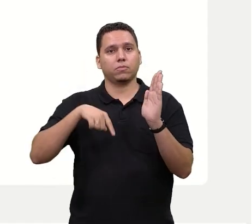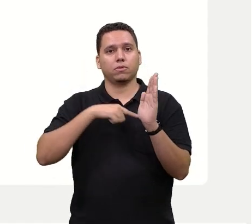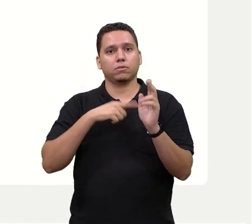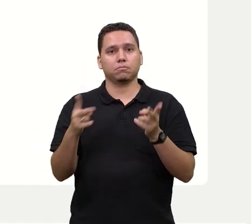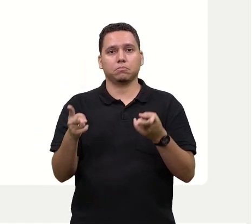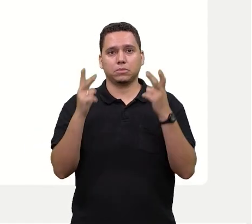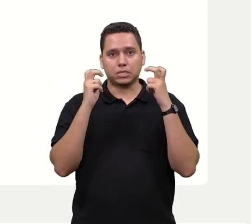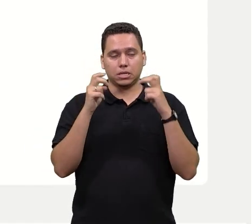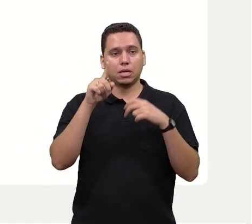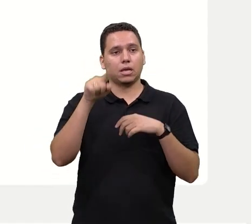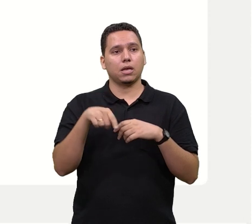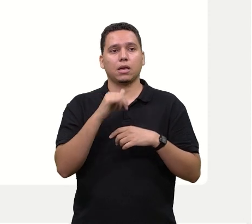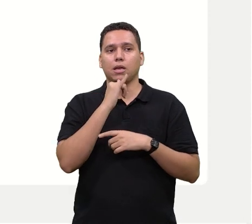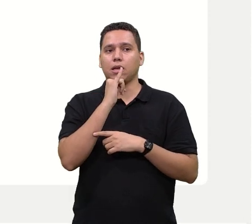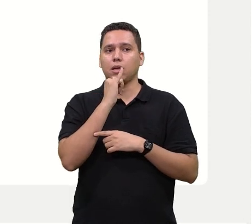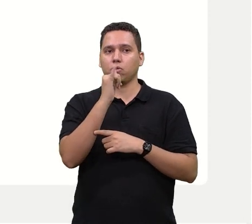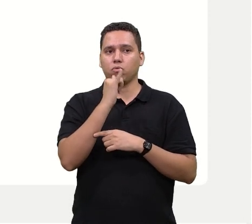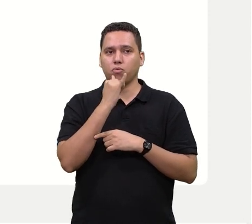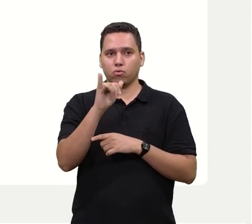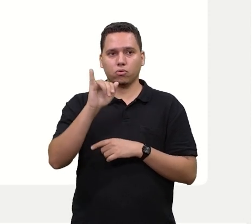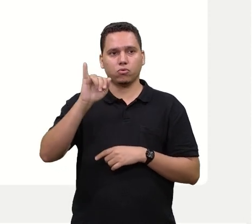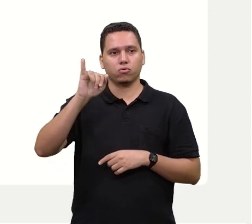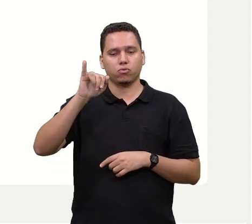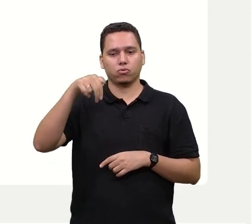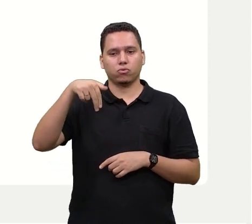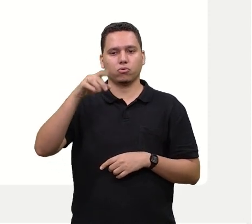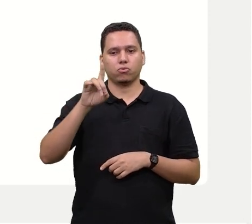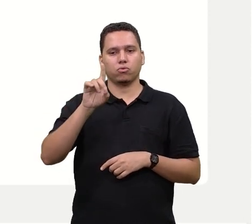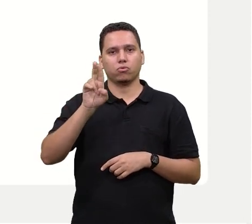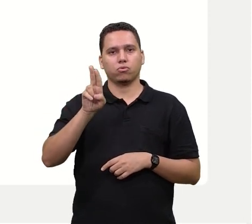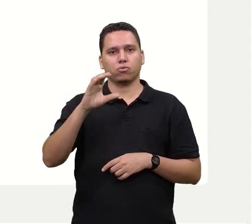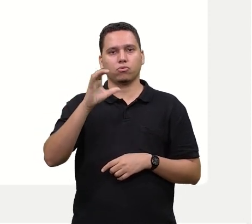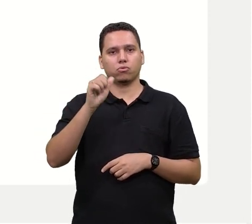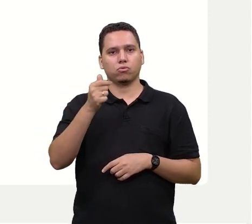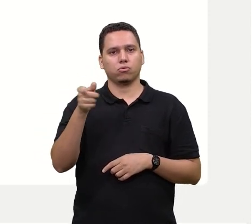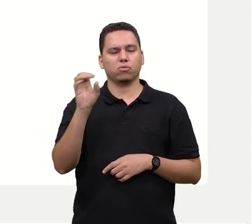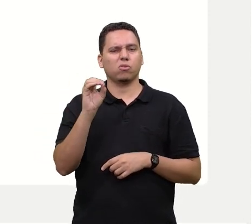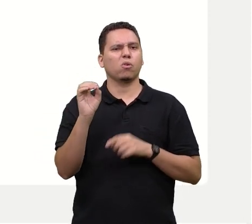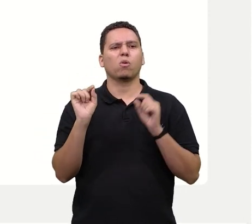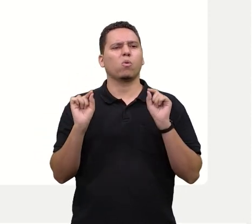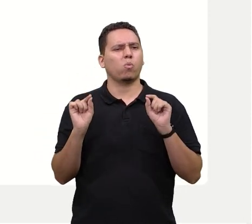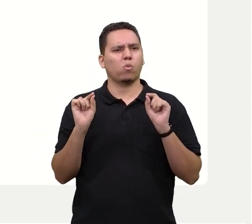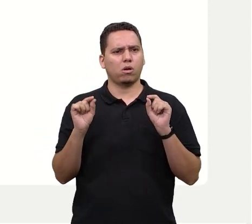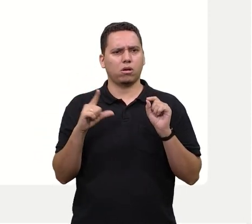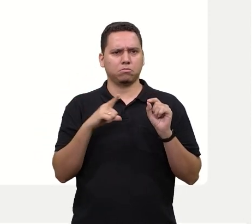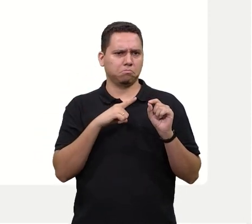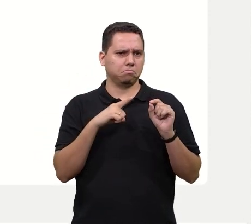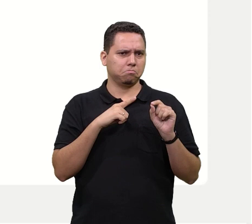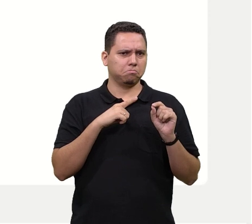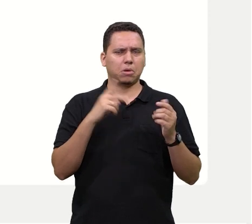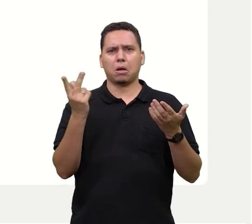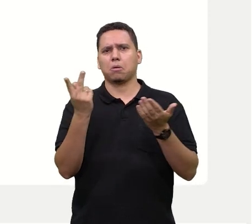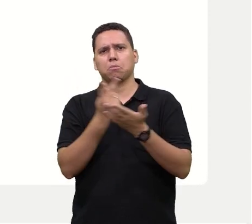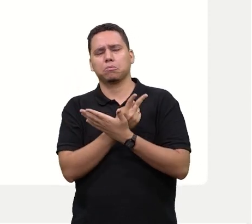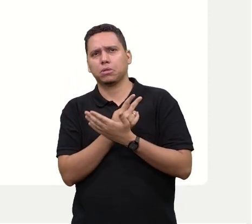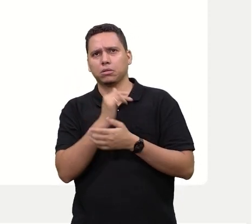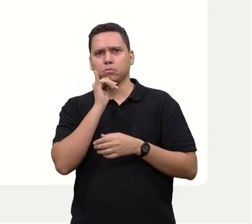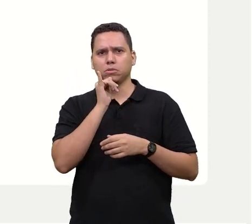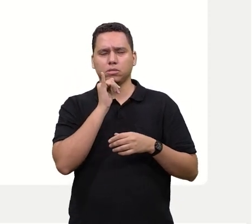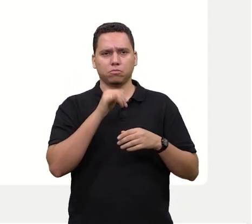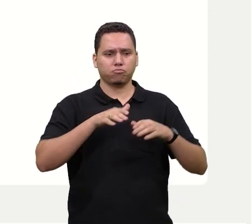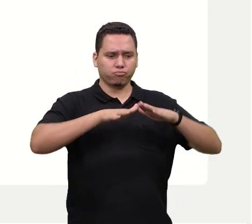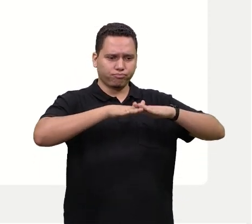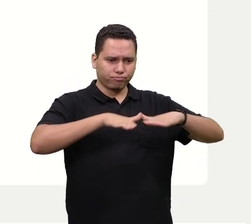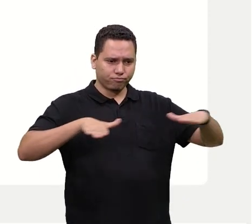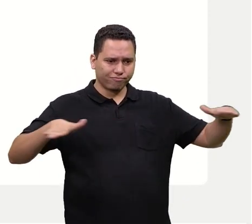eletrização por indução. Na eletrização por indução, o que você tem? Um corpo carregado próximo de outro corpo que está neutro. Só que esse